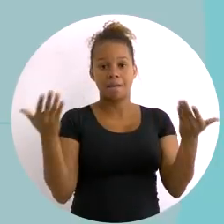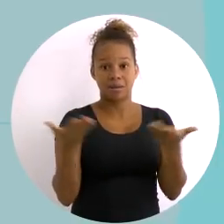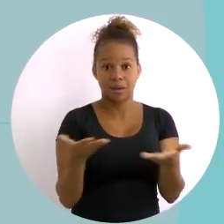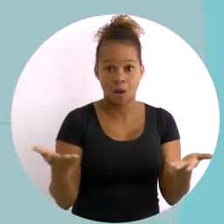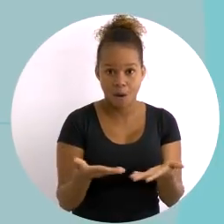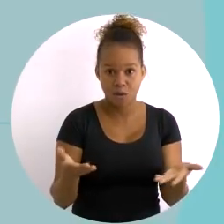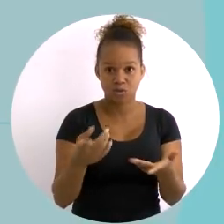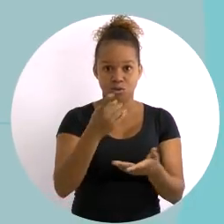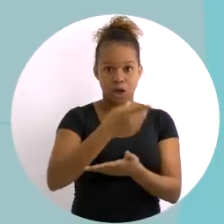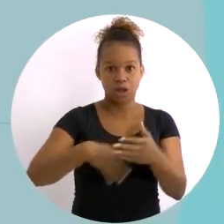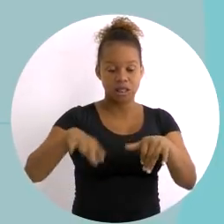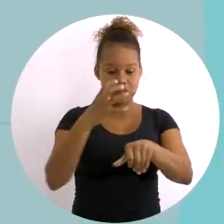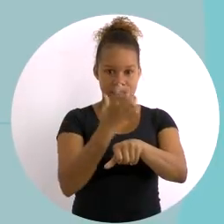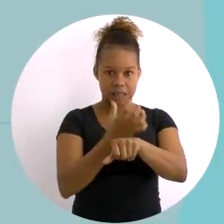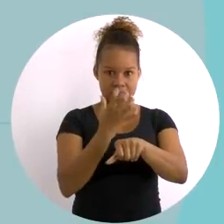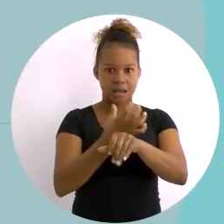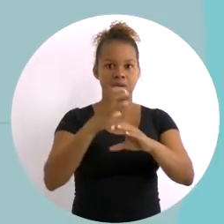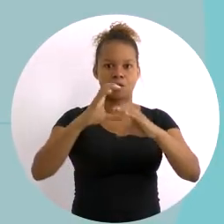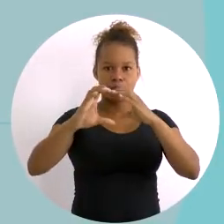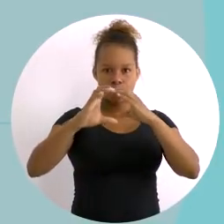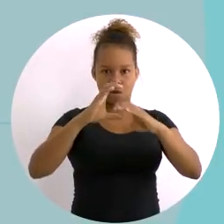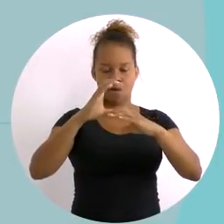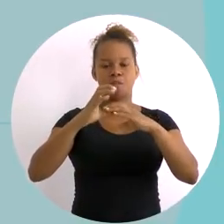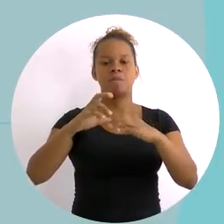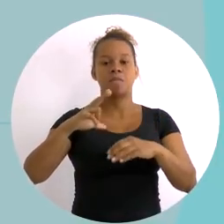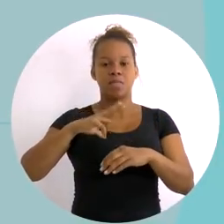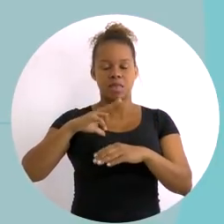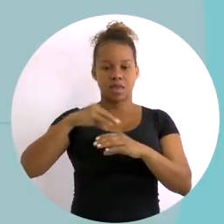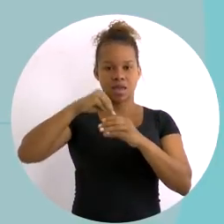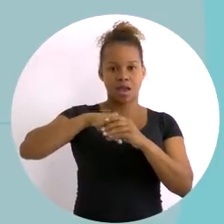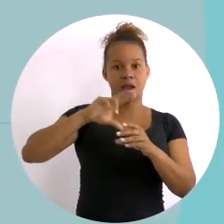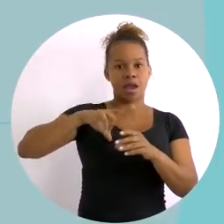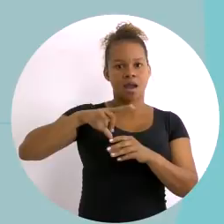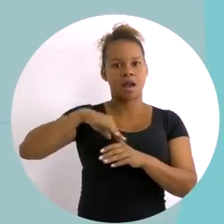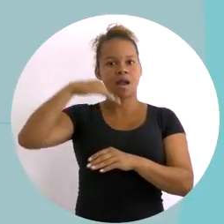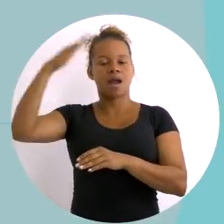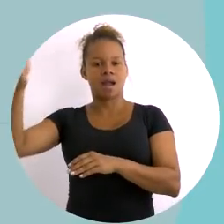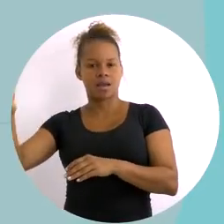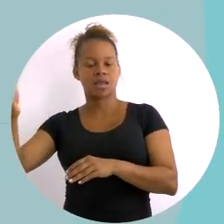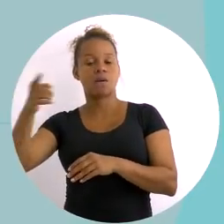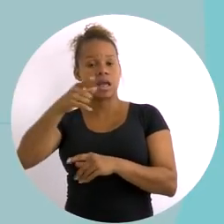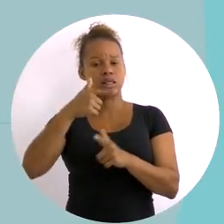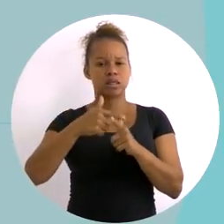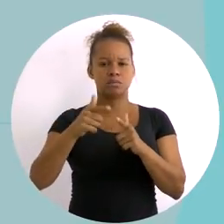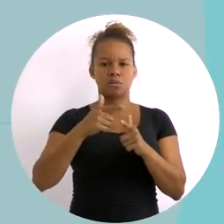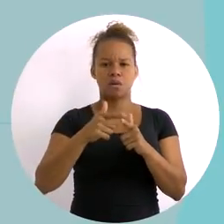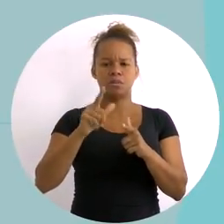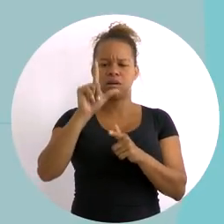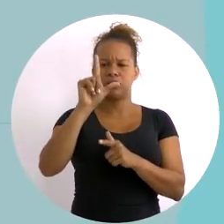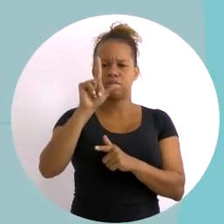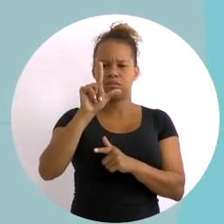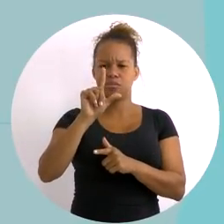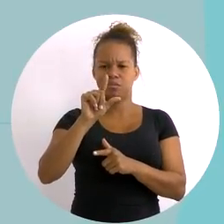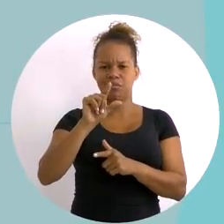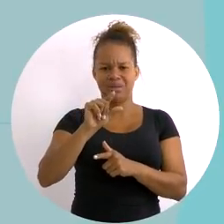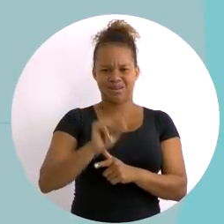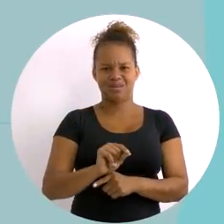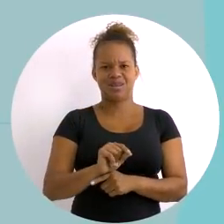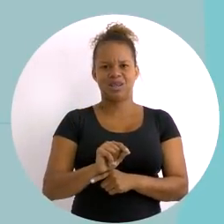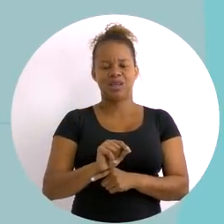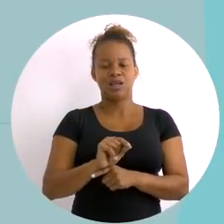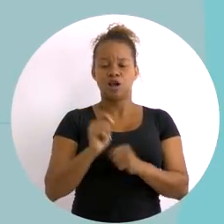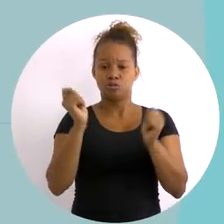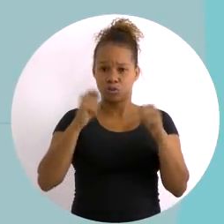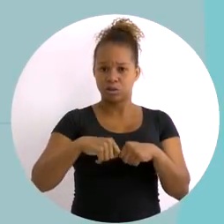agora, com a nossa disciplina Comunicação Intra e Interpessoal, esses problemas serão cada vez menores e as